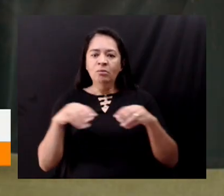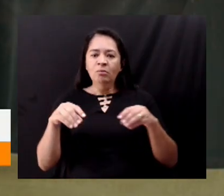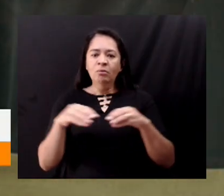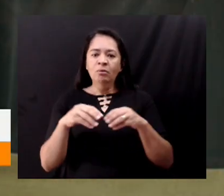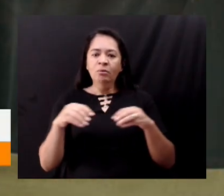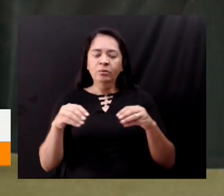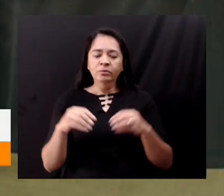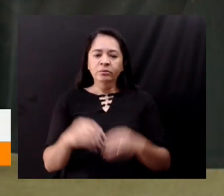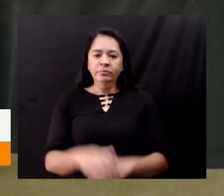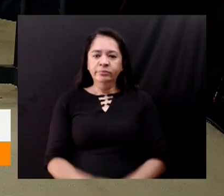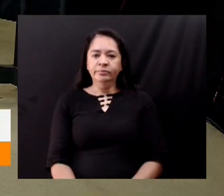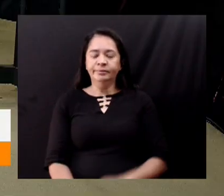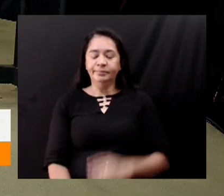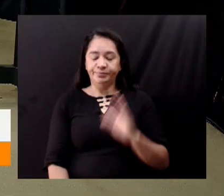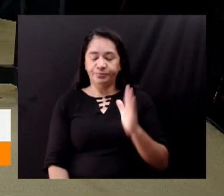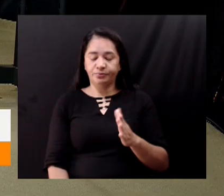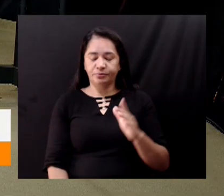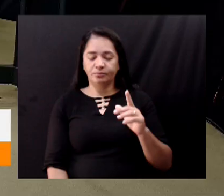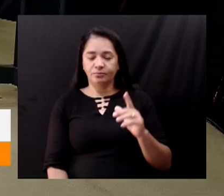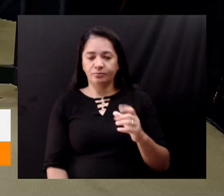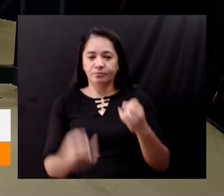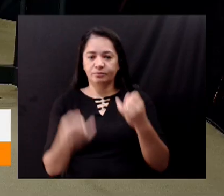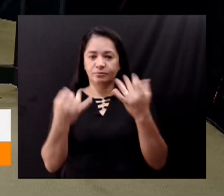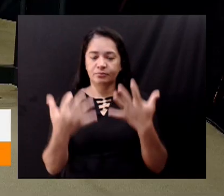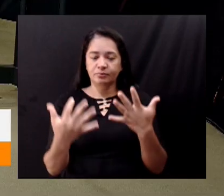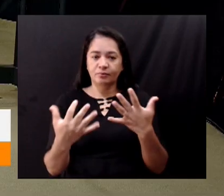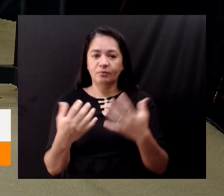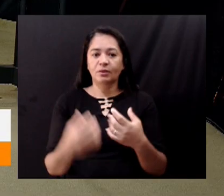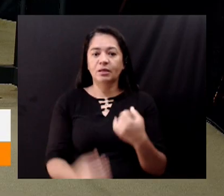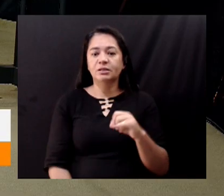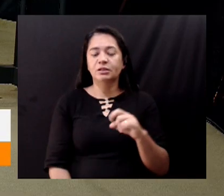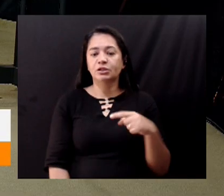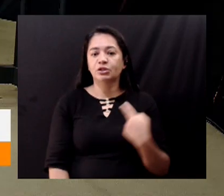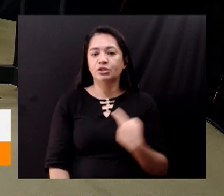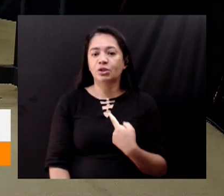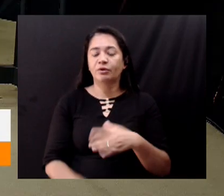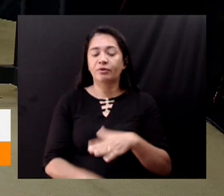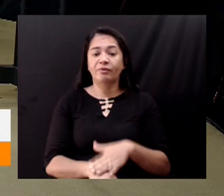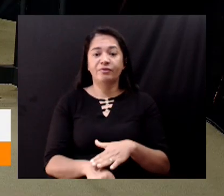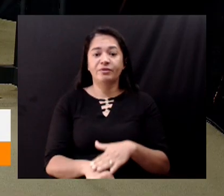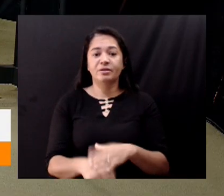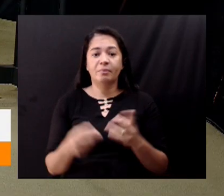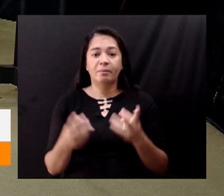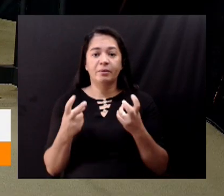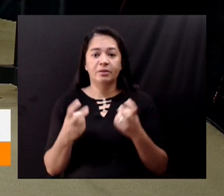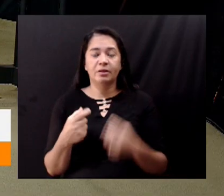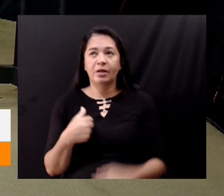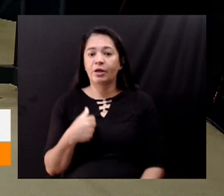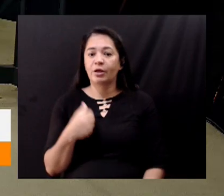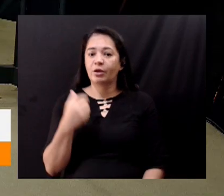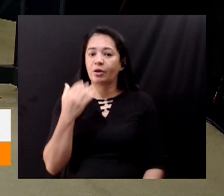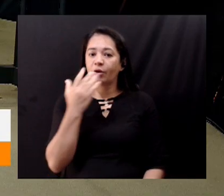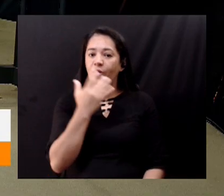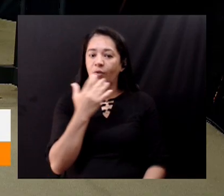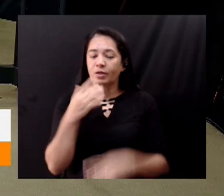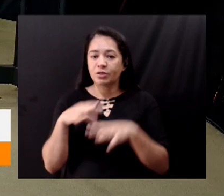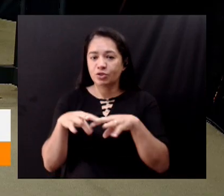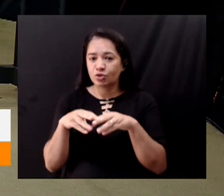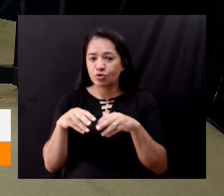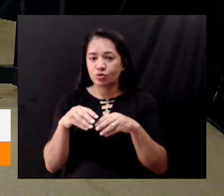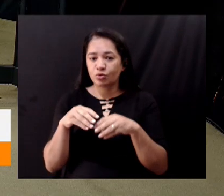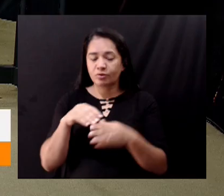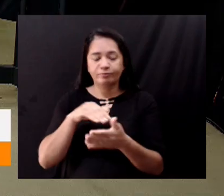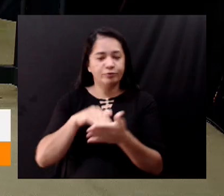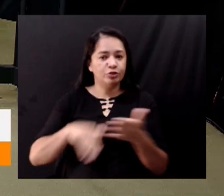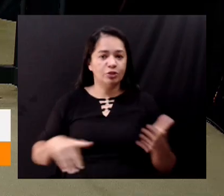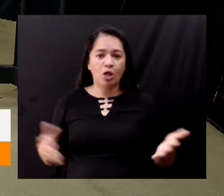tem relatos e se a gente fizer, a gente vai perceber. Vamos lá, vou cortar o açúcar da minha vida. Hoje estou bem, amanhã